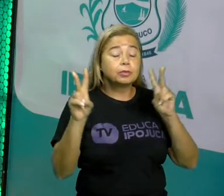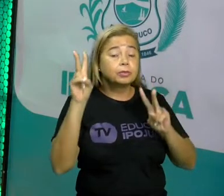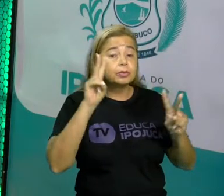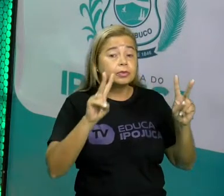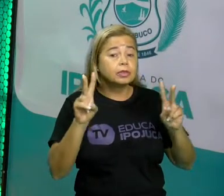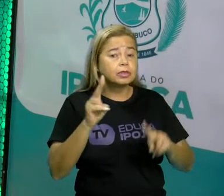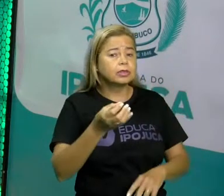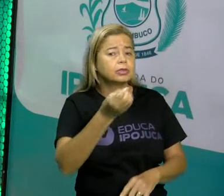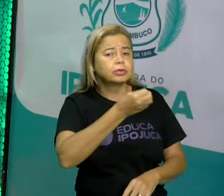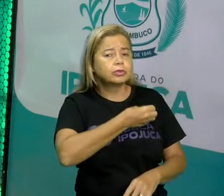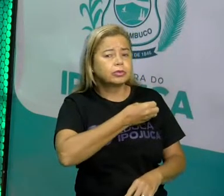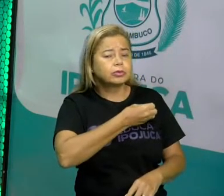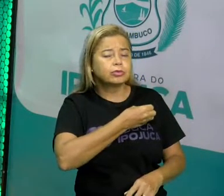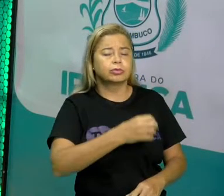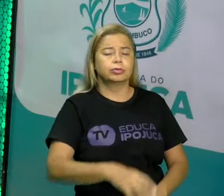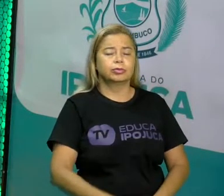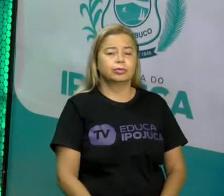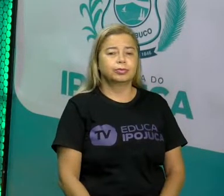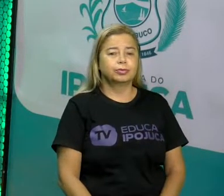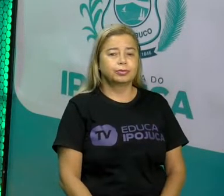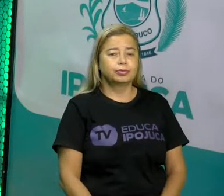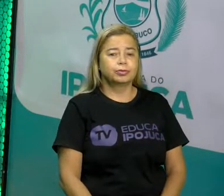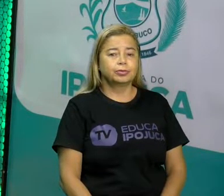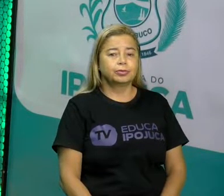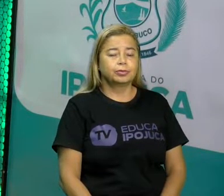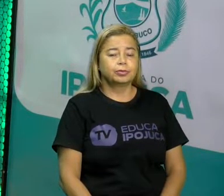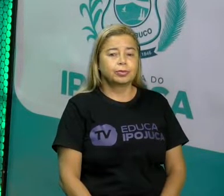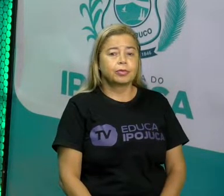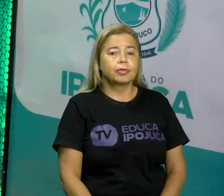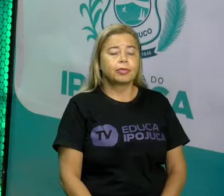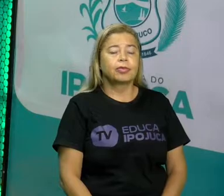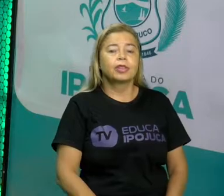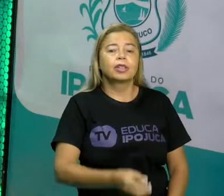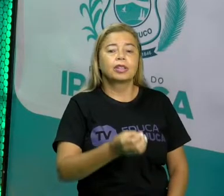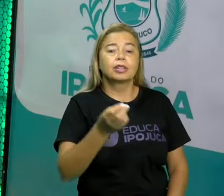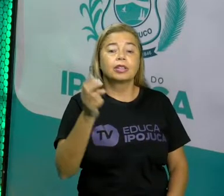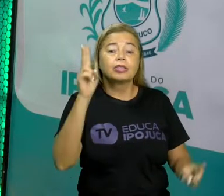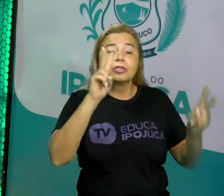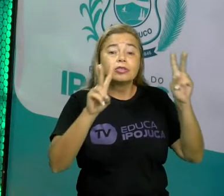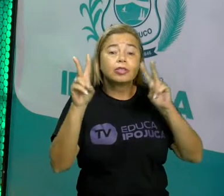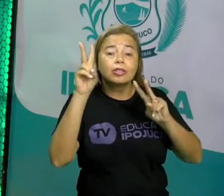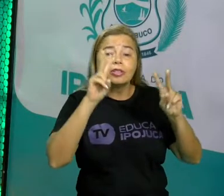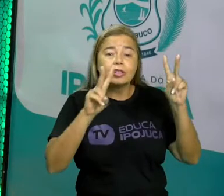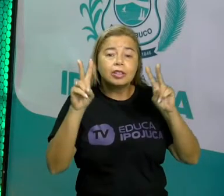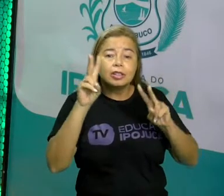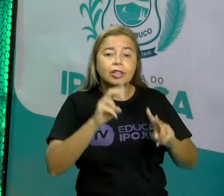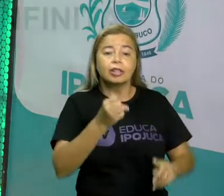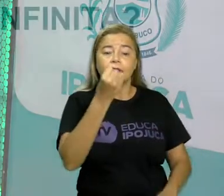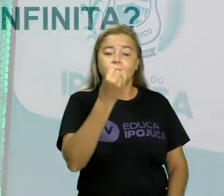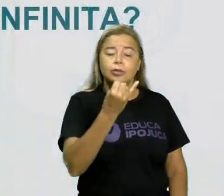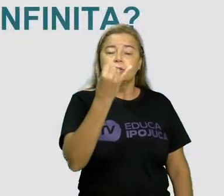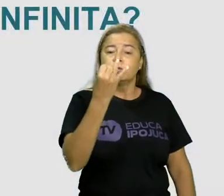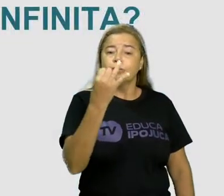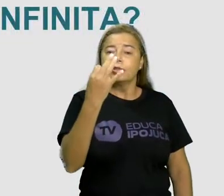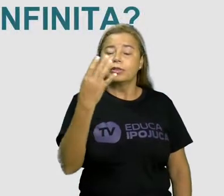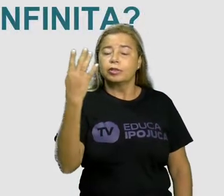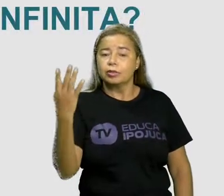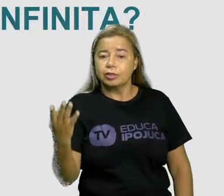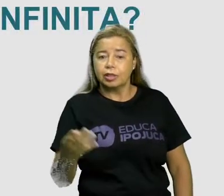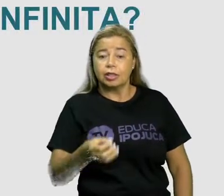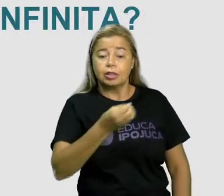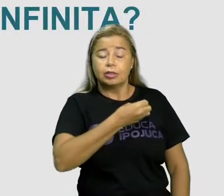Observe os números. Observe os números e vamos contar aí de casa. Nós temos de